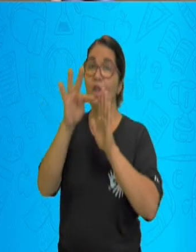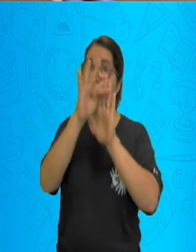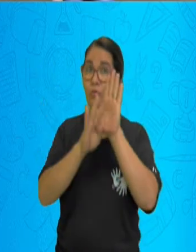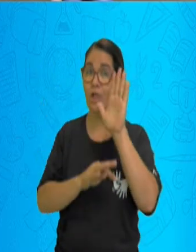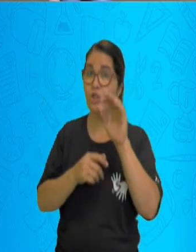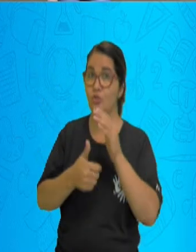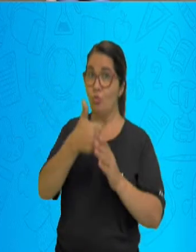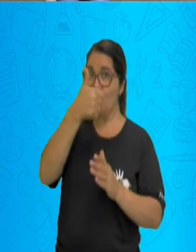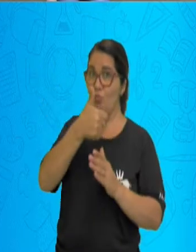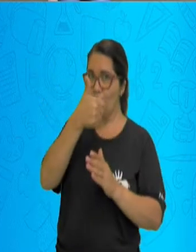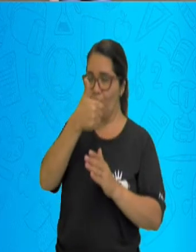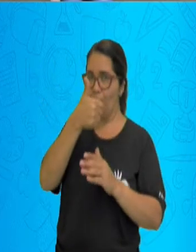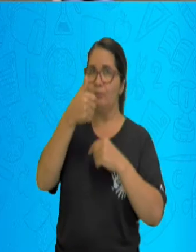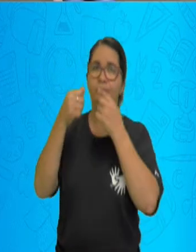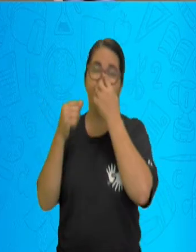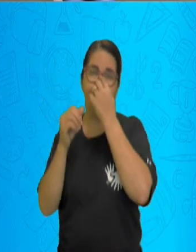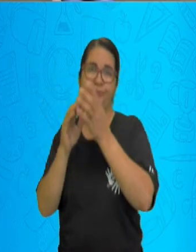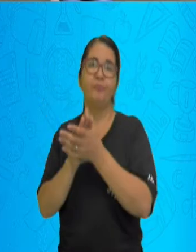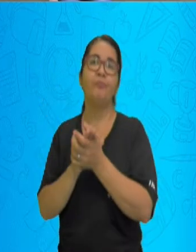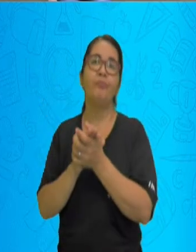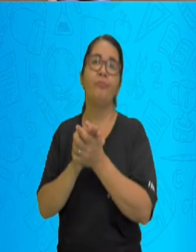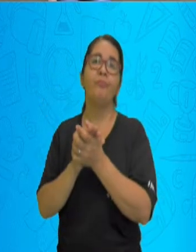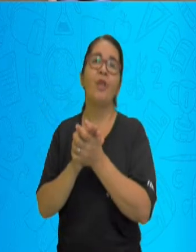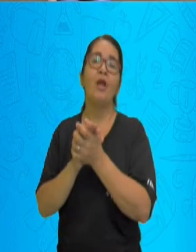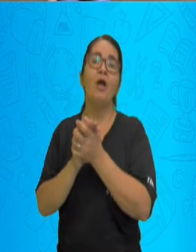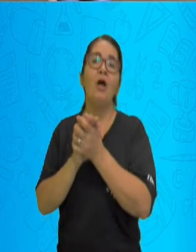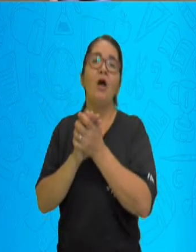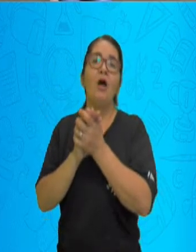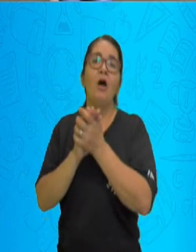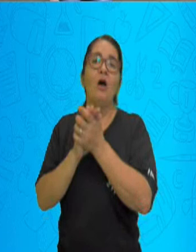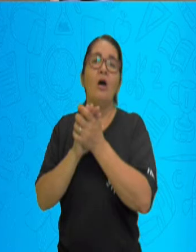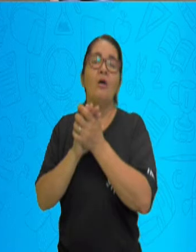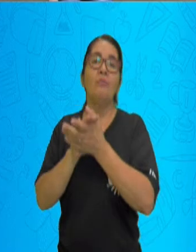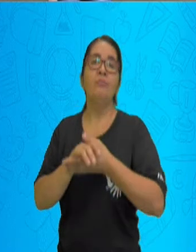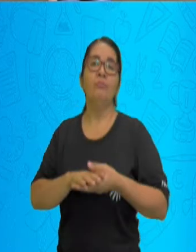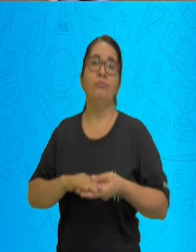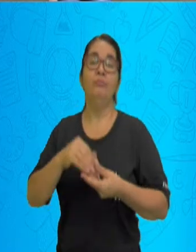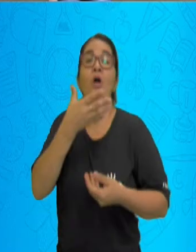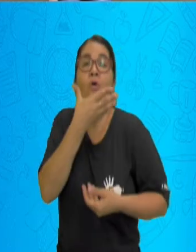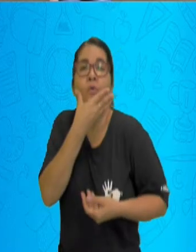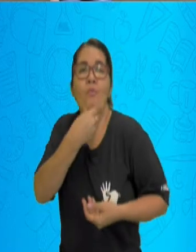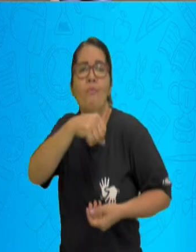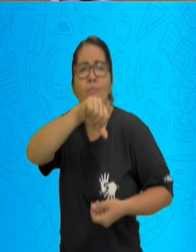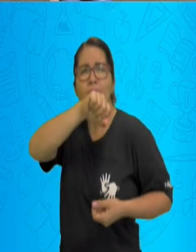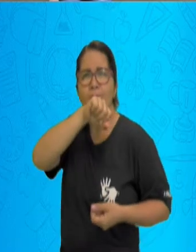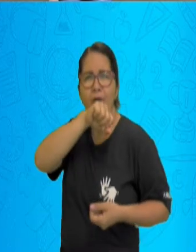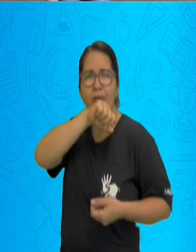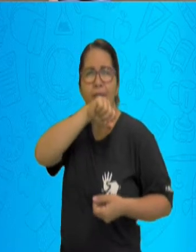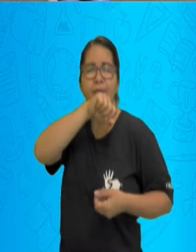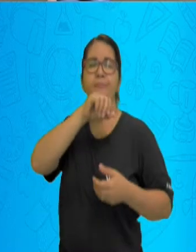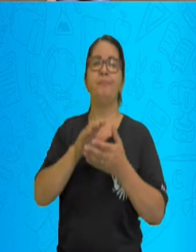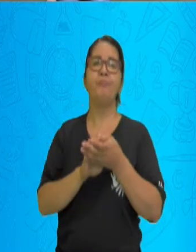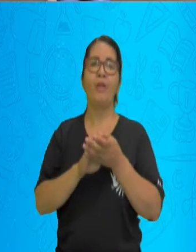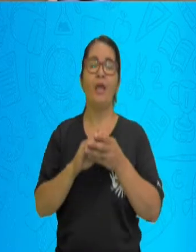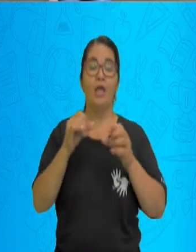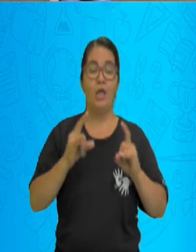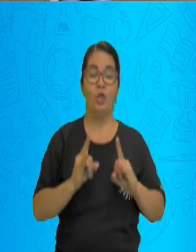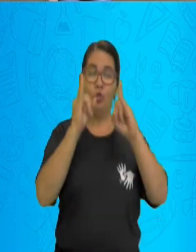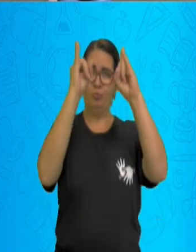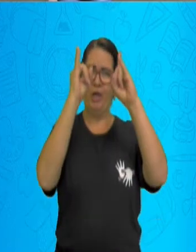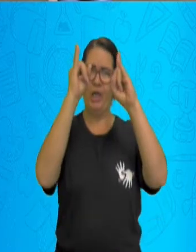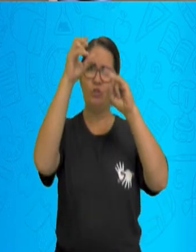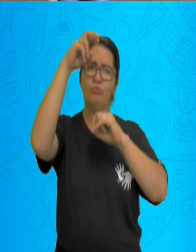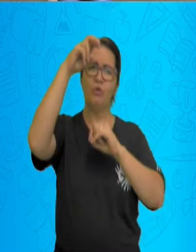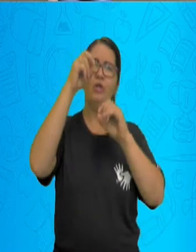André seguiu até a portaria para encontrar o filho que chegava da